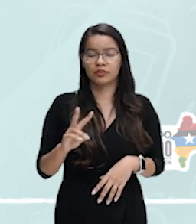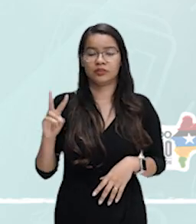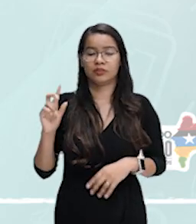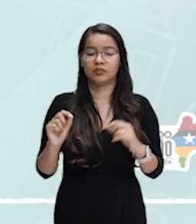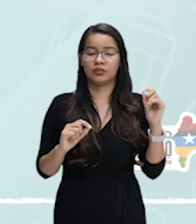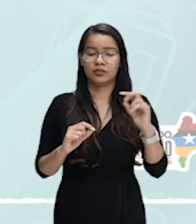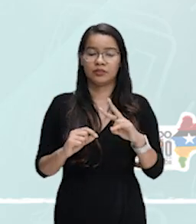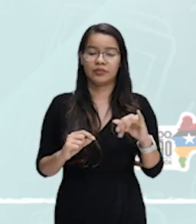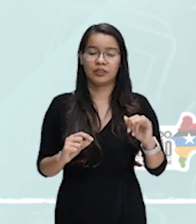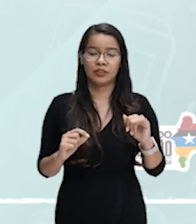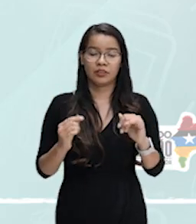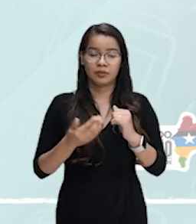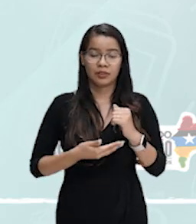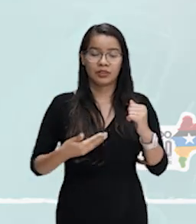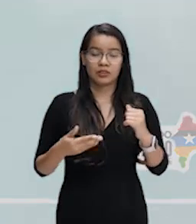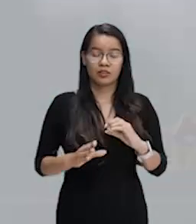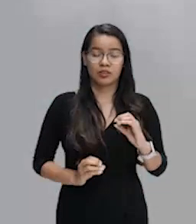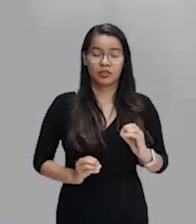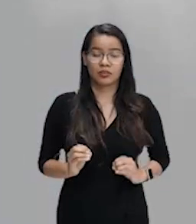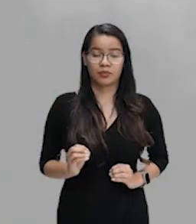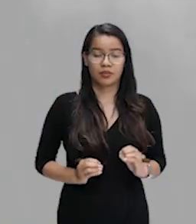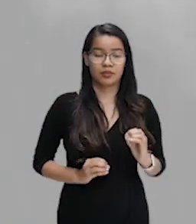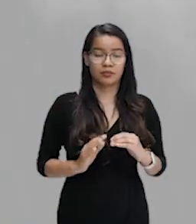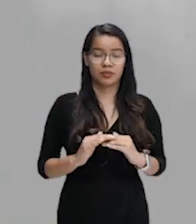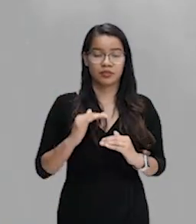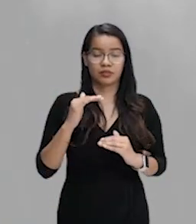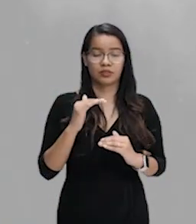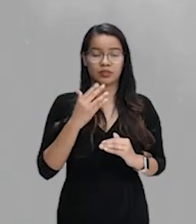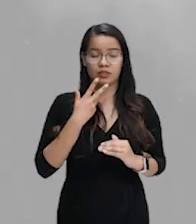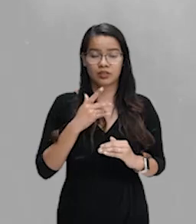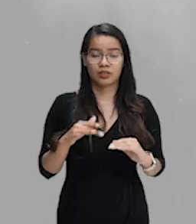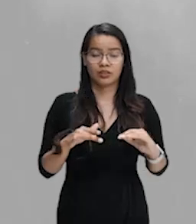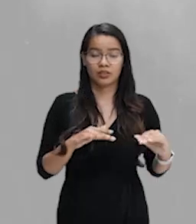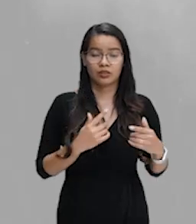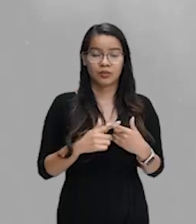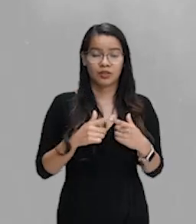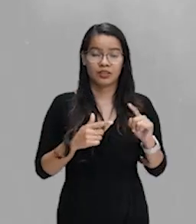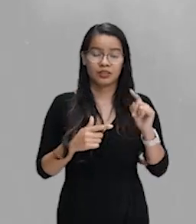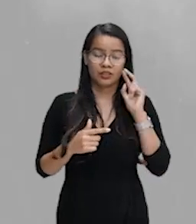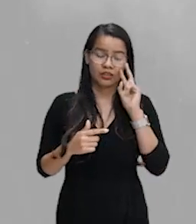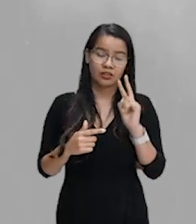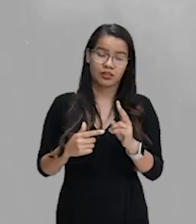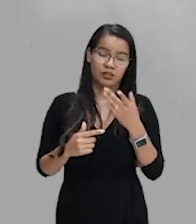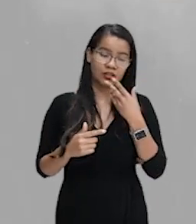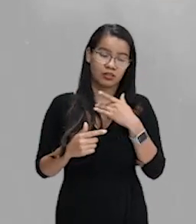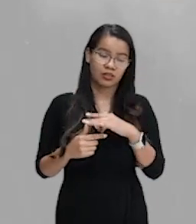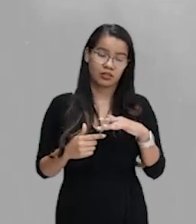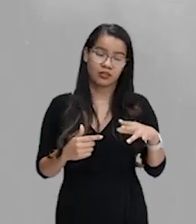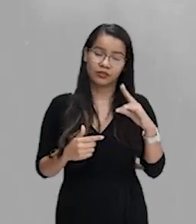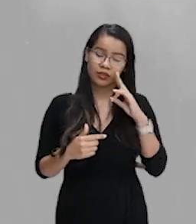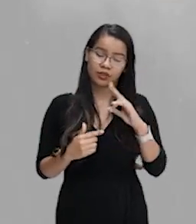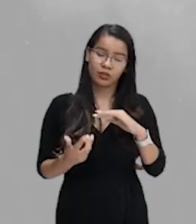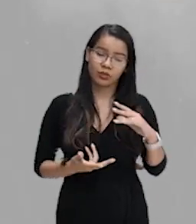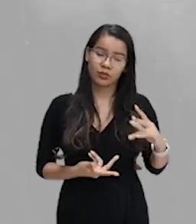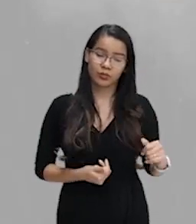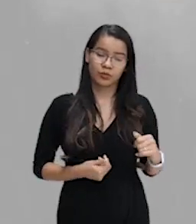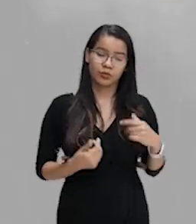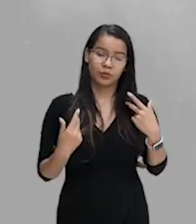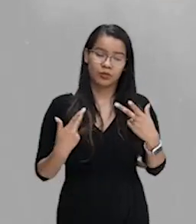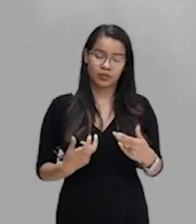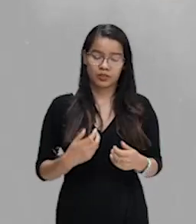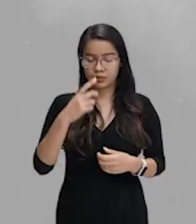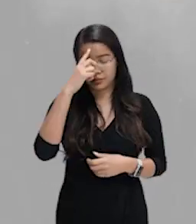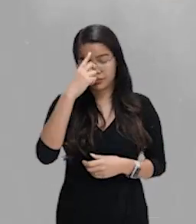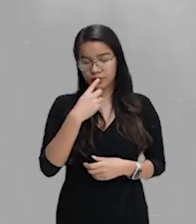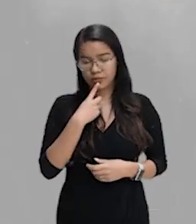que vai basear a obra em cima de crianças, porque é assim que as crianças veem o mundo. É assim que uma criança observa figuras.